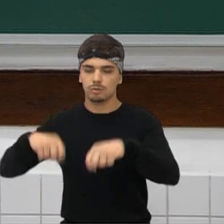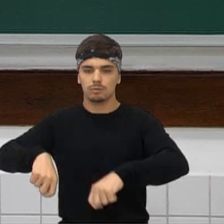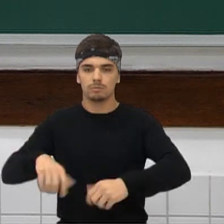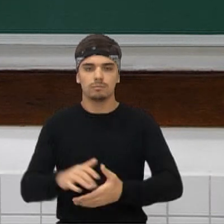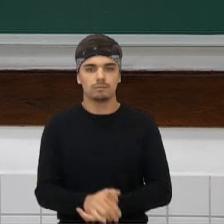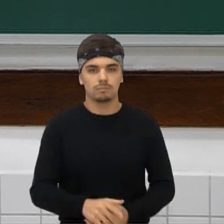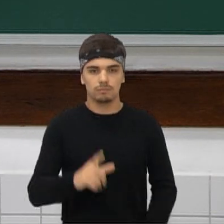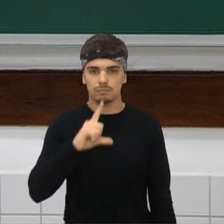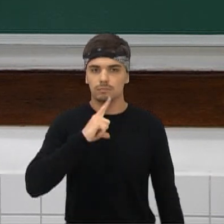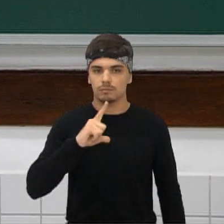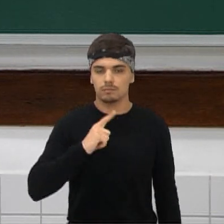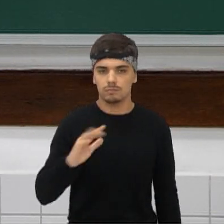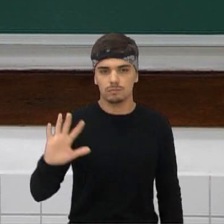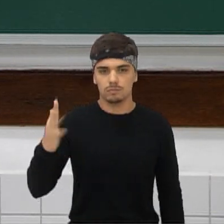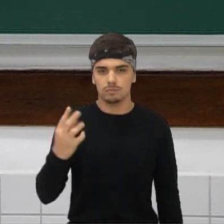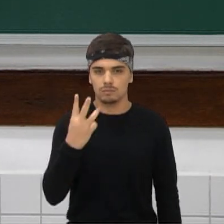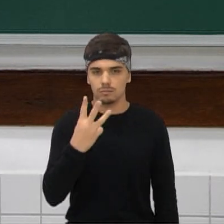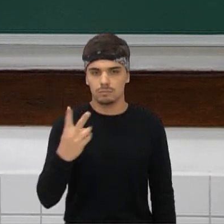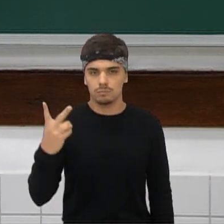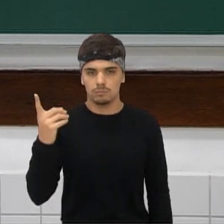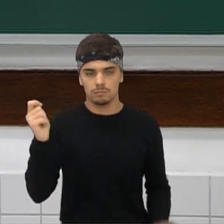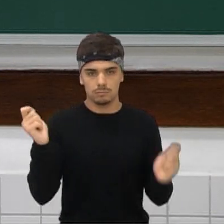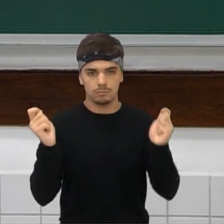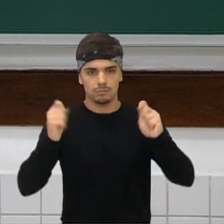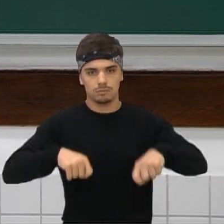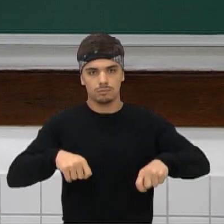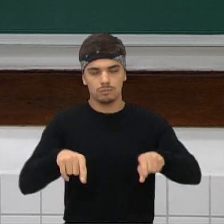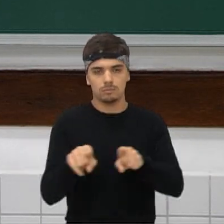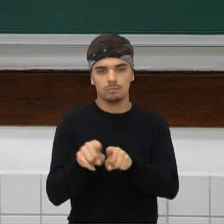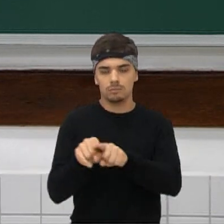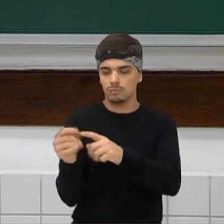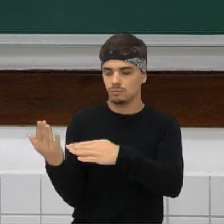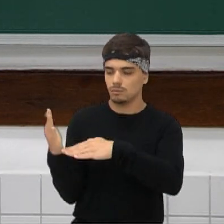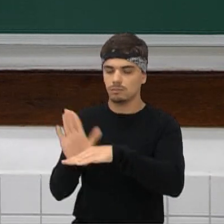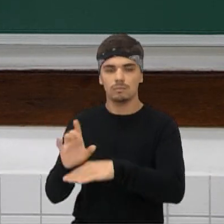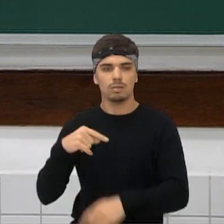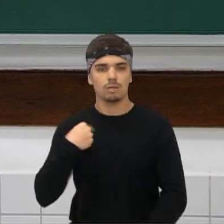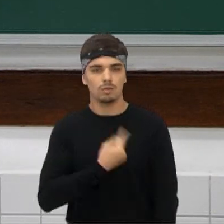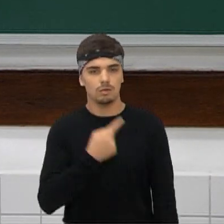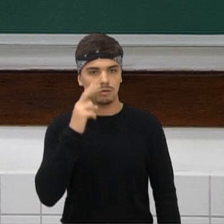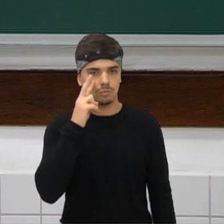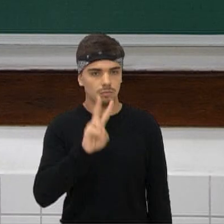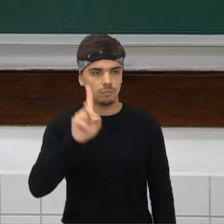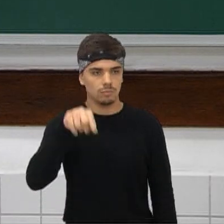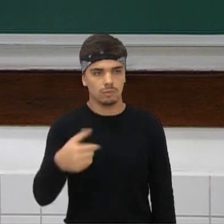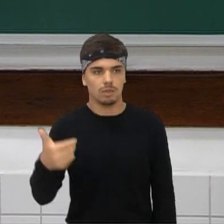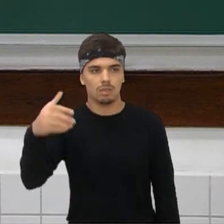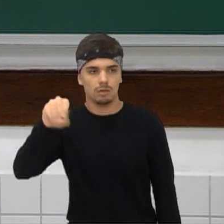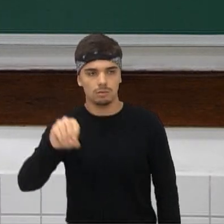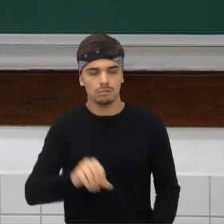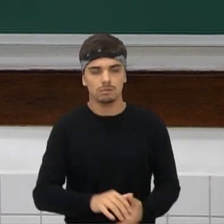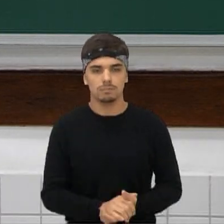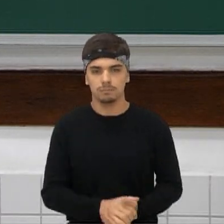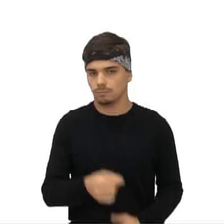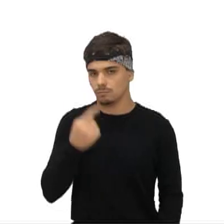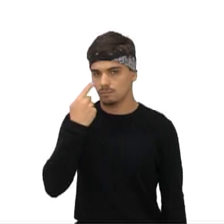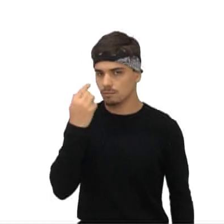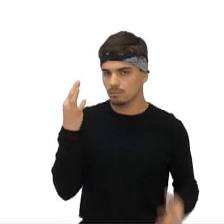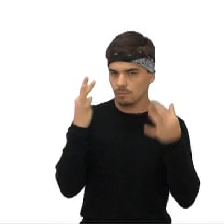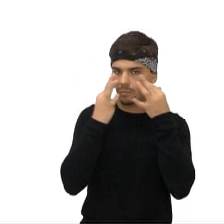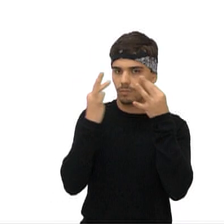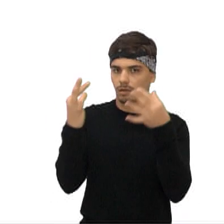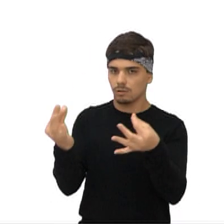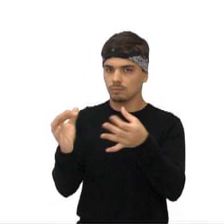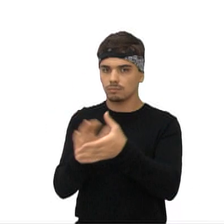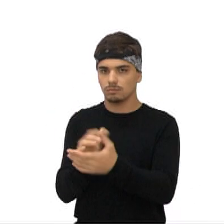um evento de 32 possíveis e os favoráveis que a gente acabou de ver são 10. Então, preste atenção aqui,